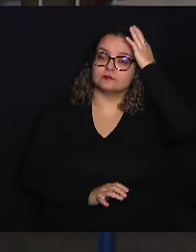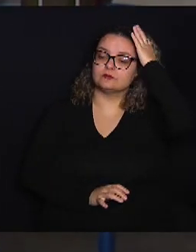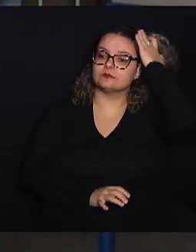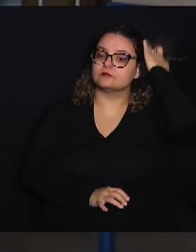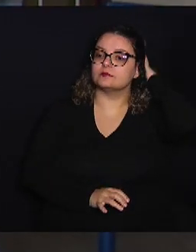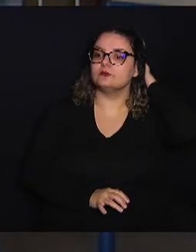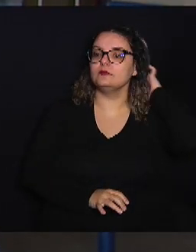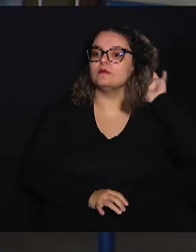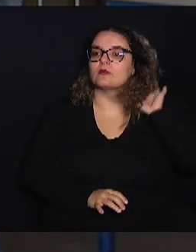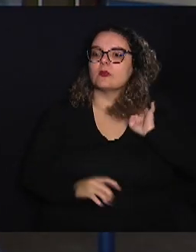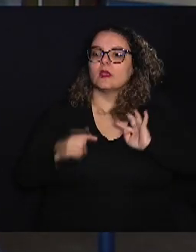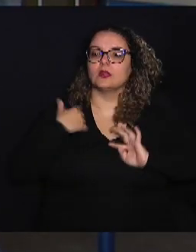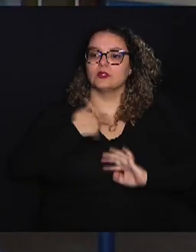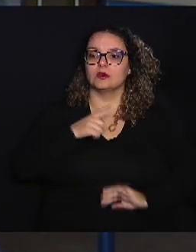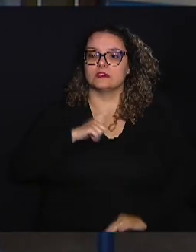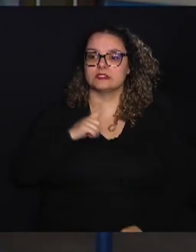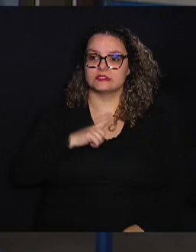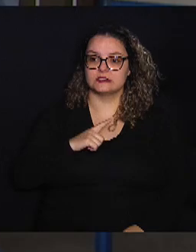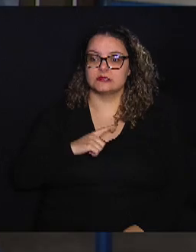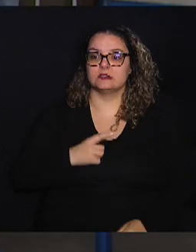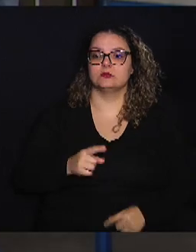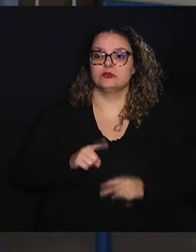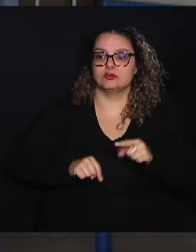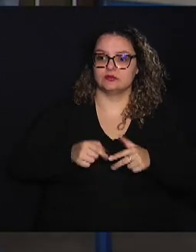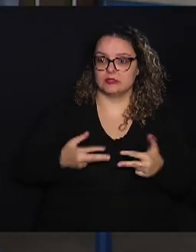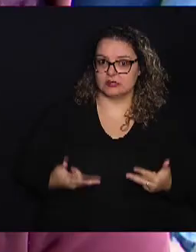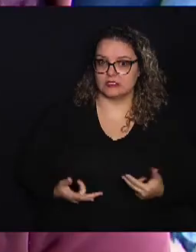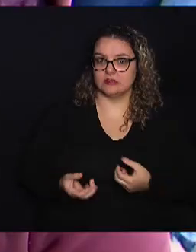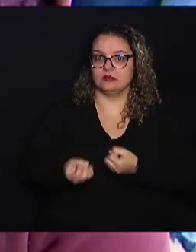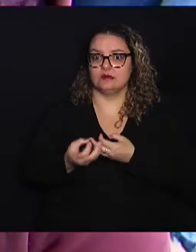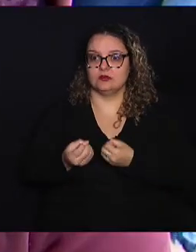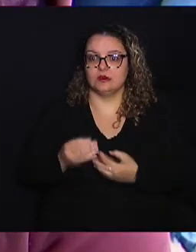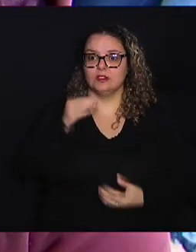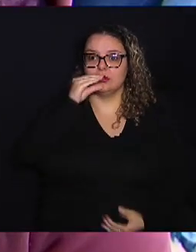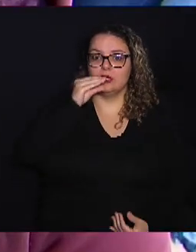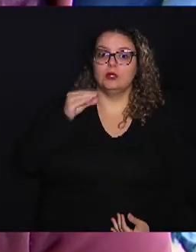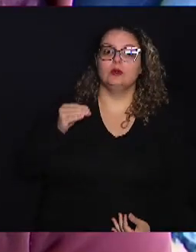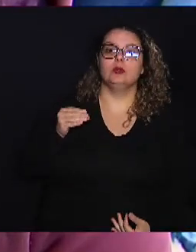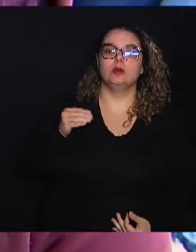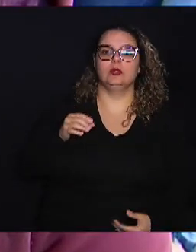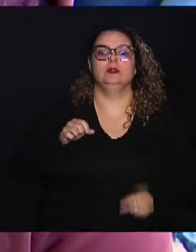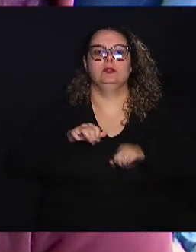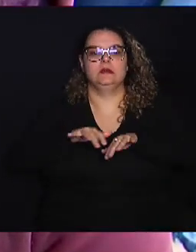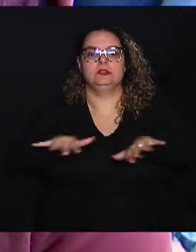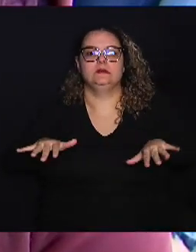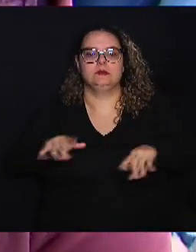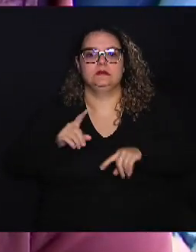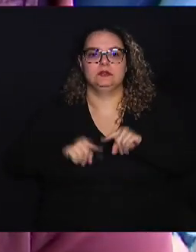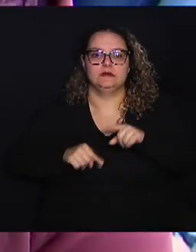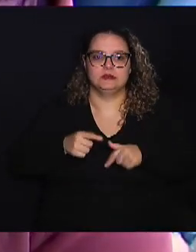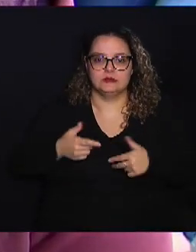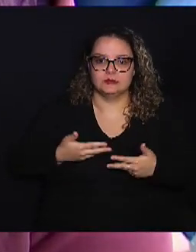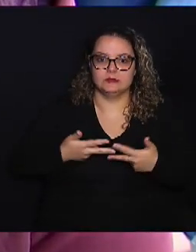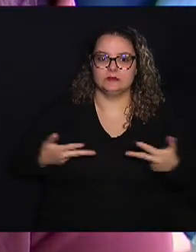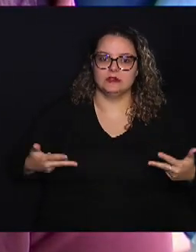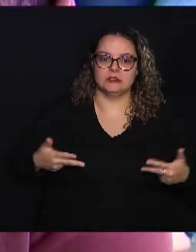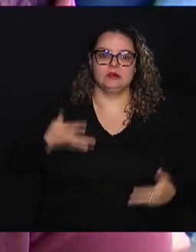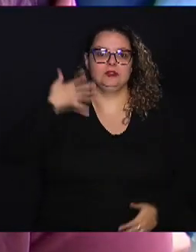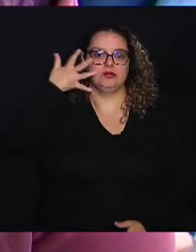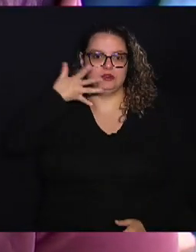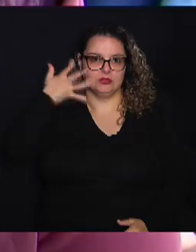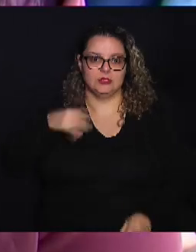material informativo sobre o cigarro eletrônico que a gente vai distribuir nessas palestras e temos também um material